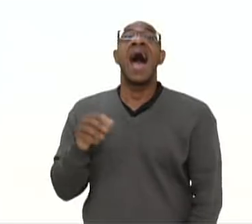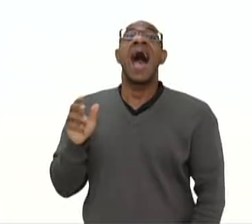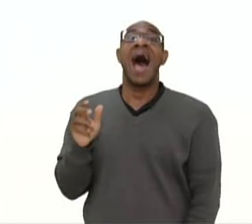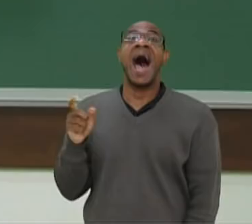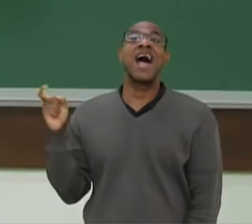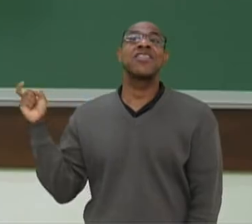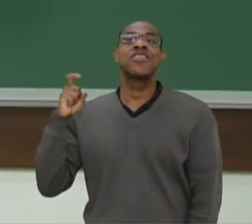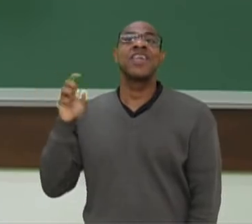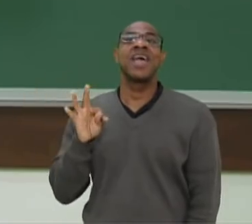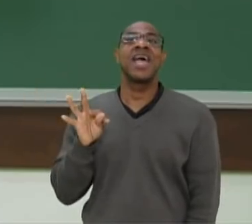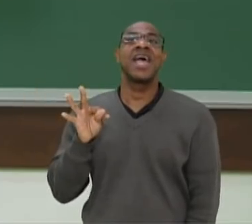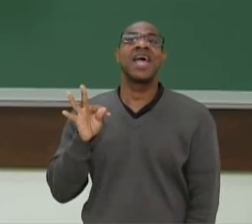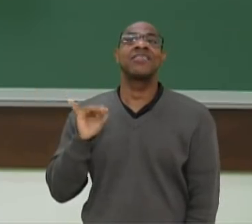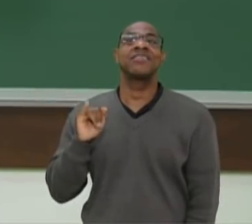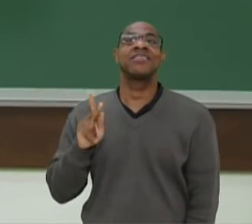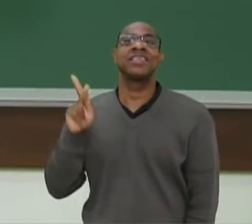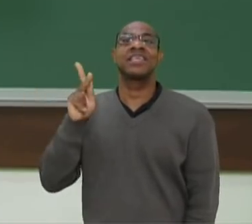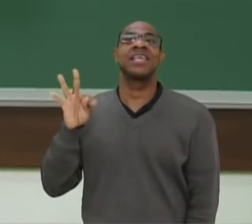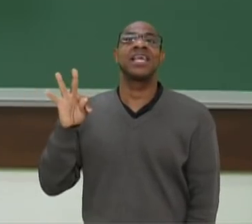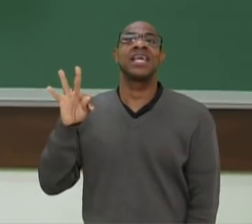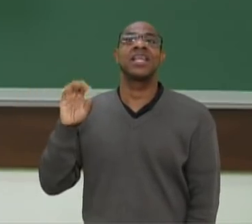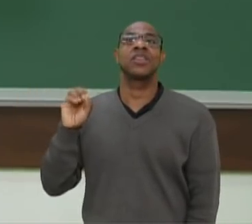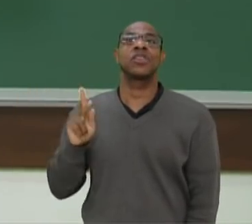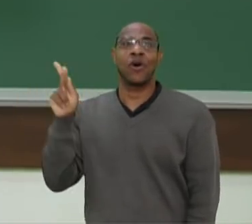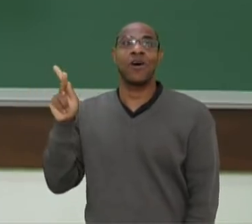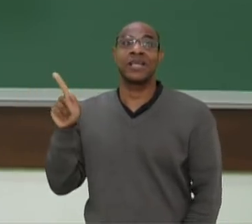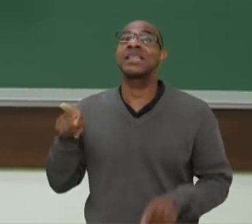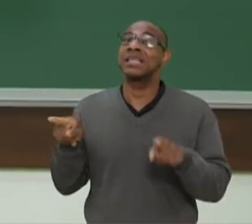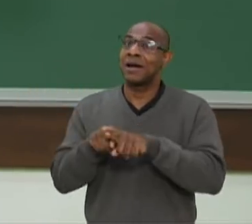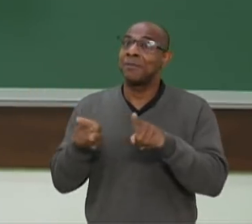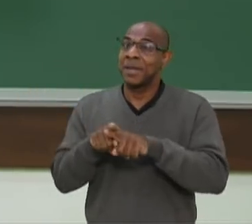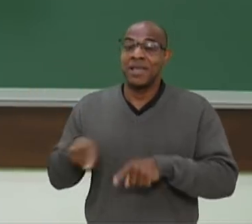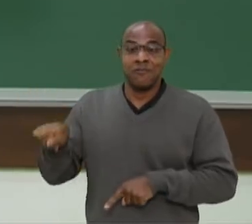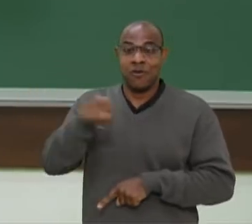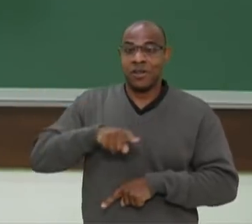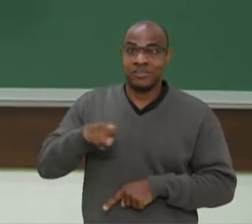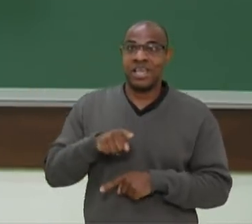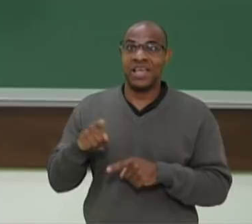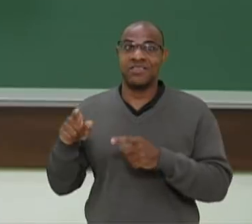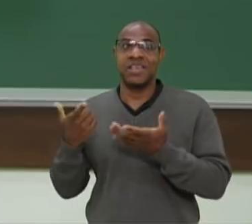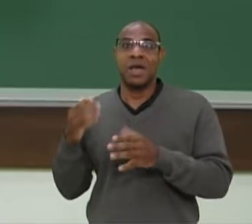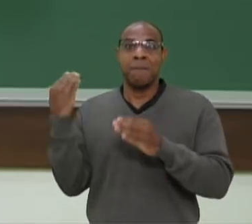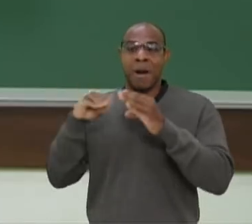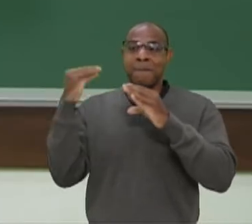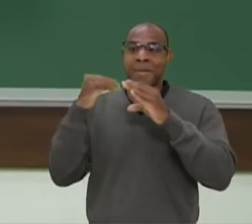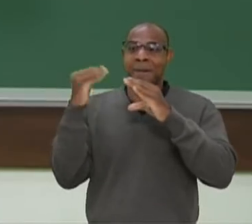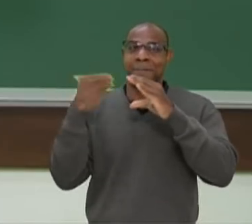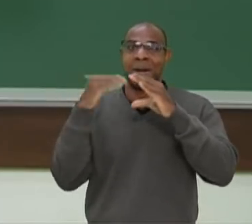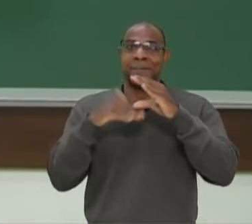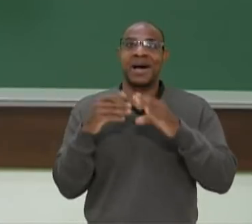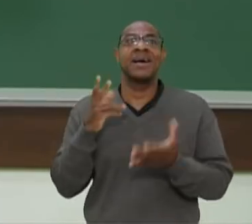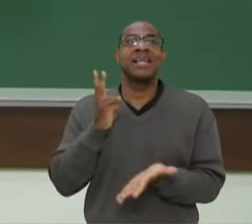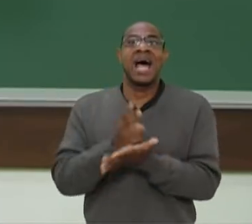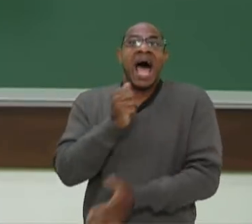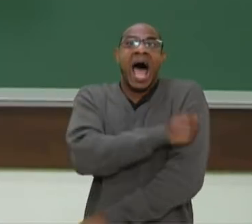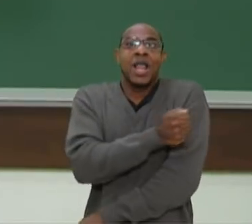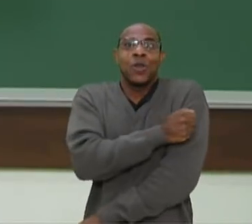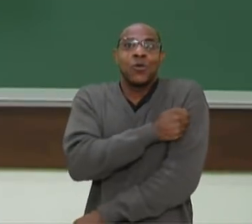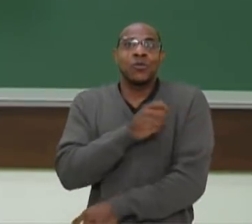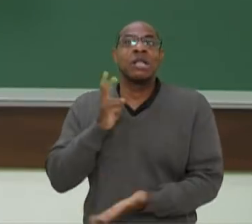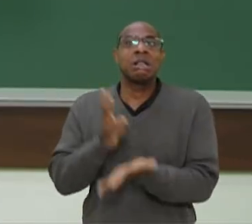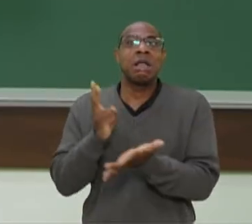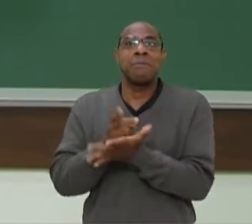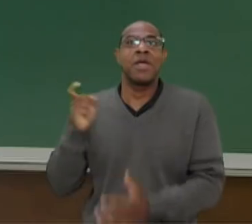vendo disso nas redes sociais, né? Abro lá os meus alunos só no TikTok lá, né?